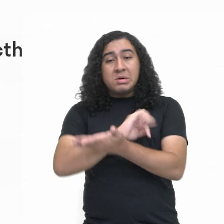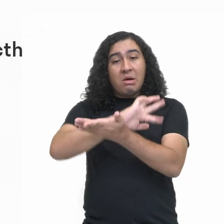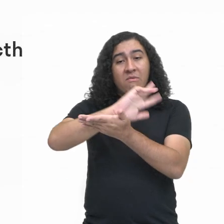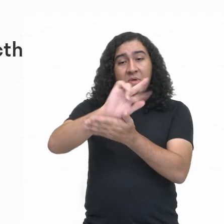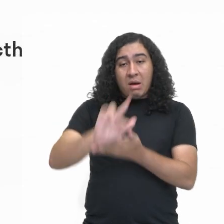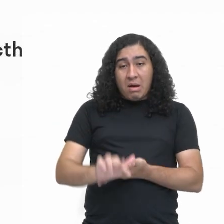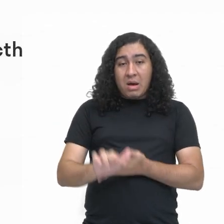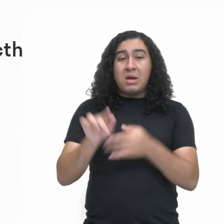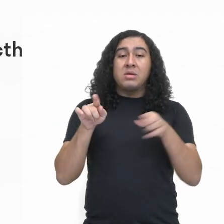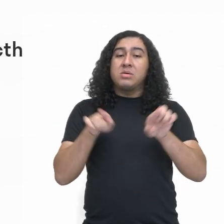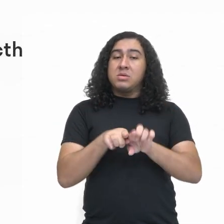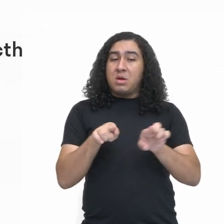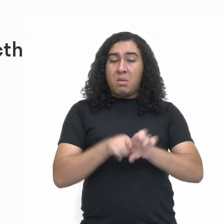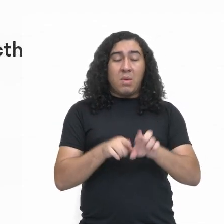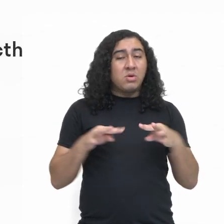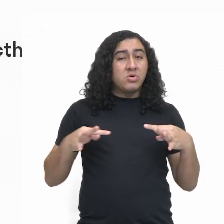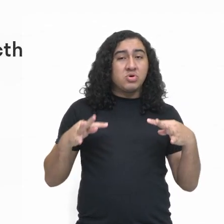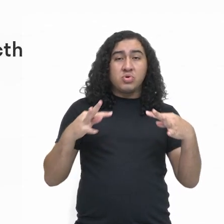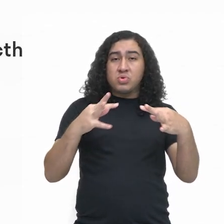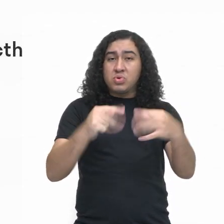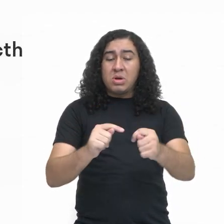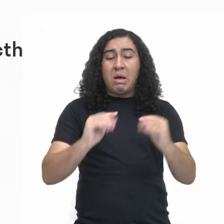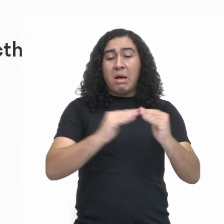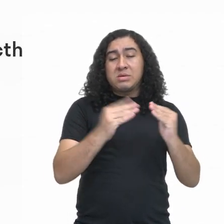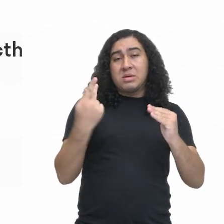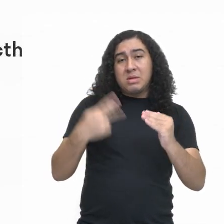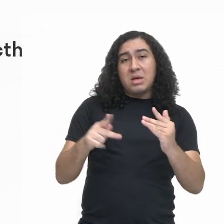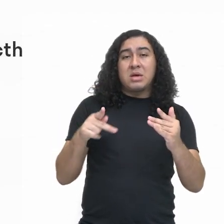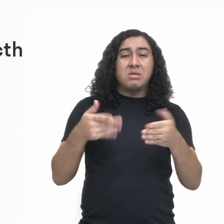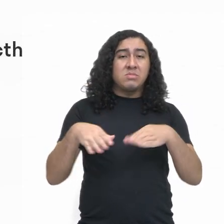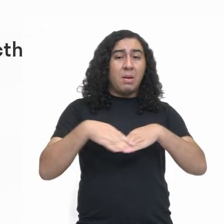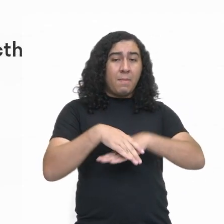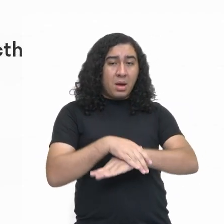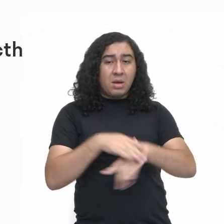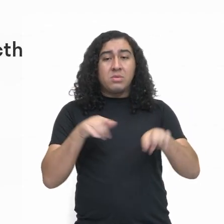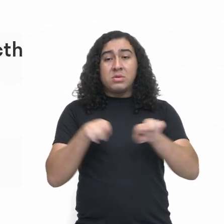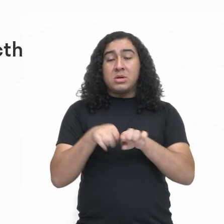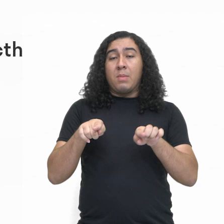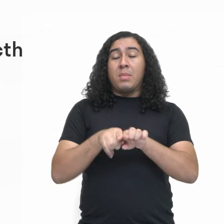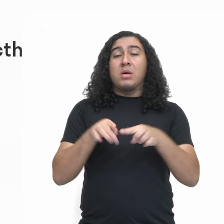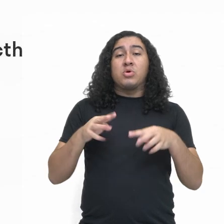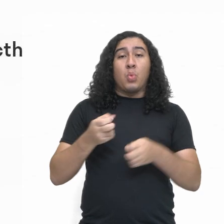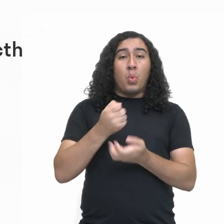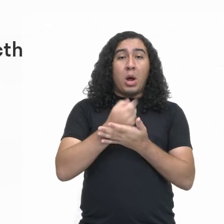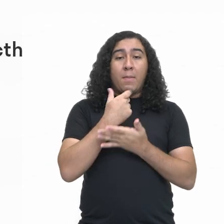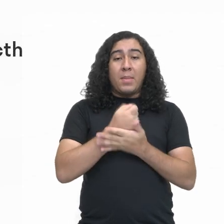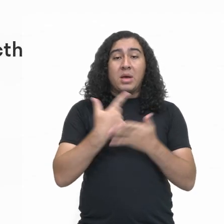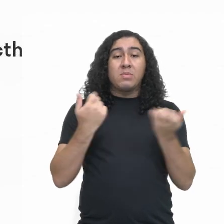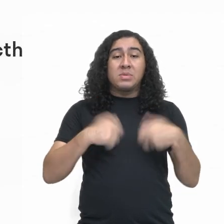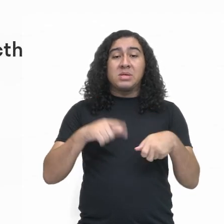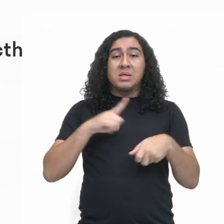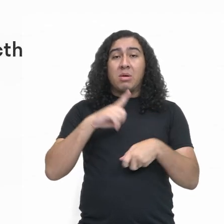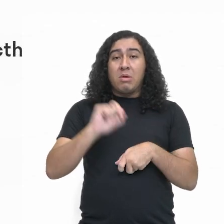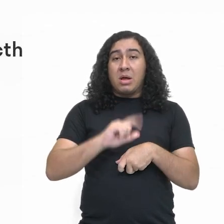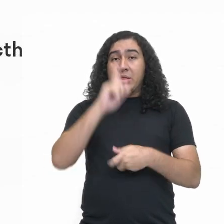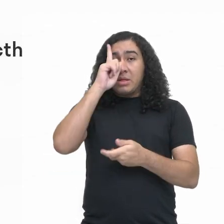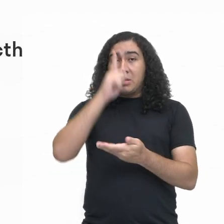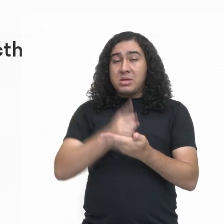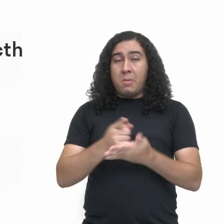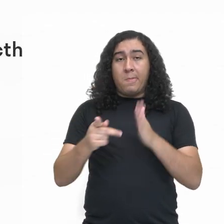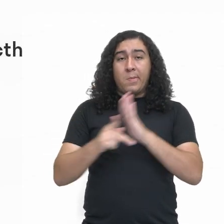da farinha, do aluguel, do sapato e do remédio dependem das